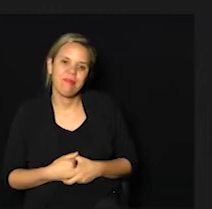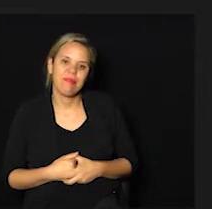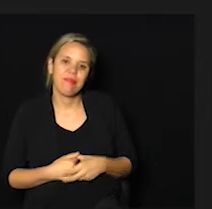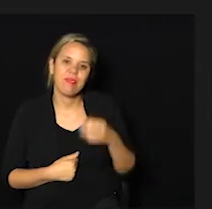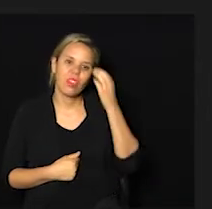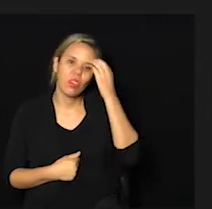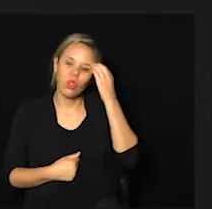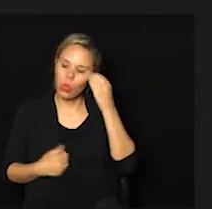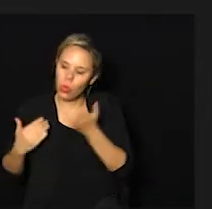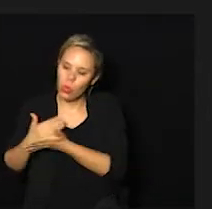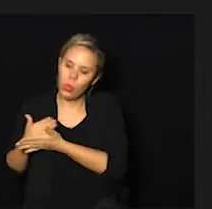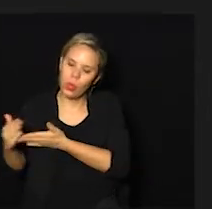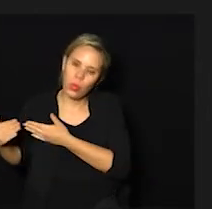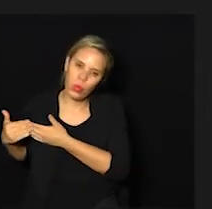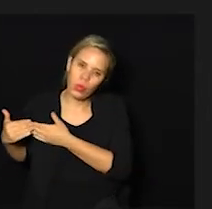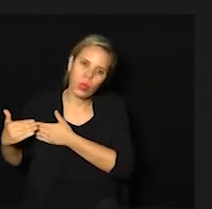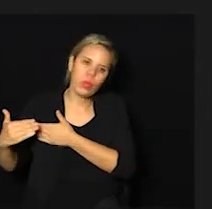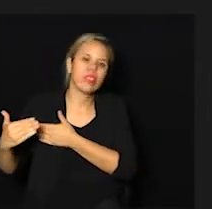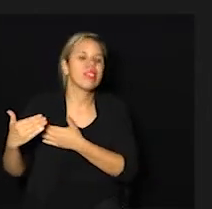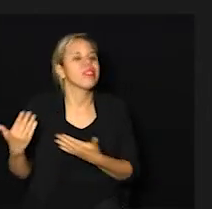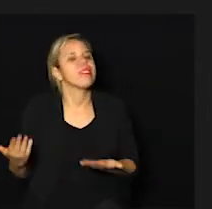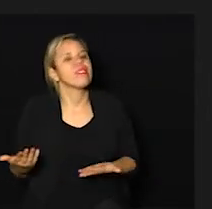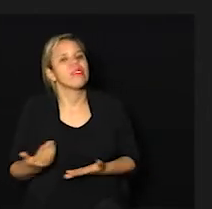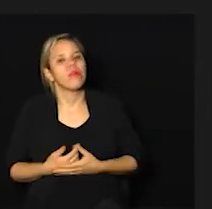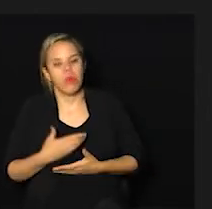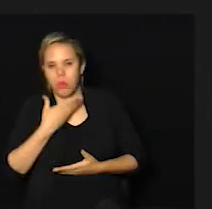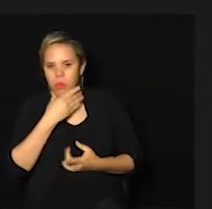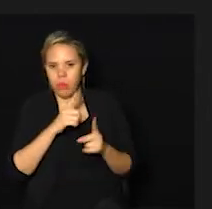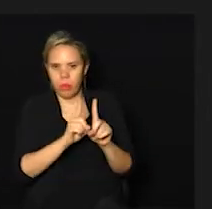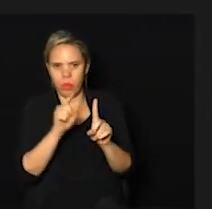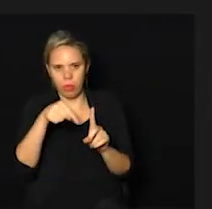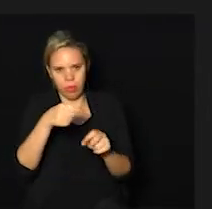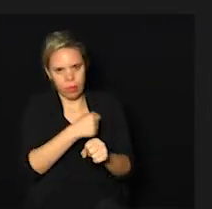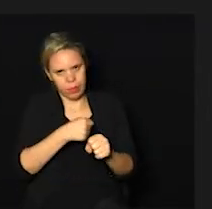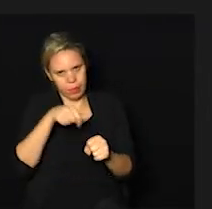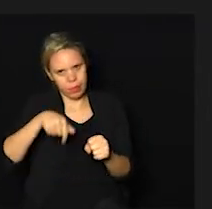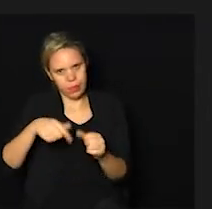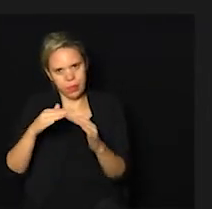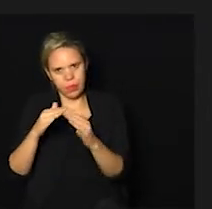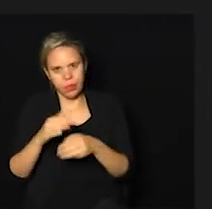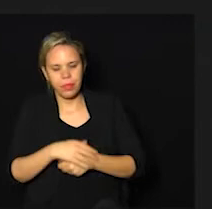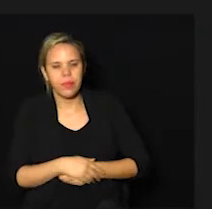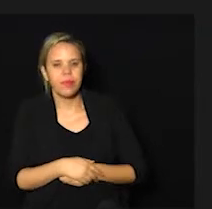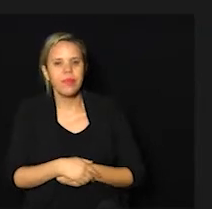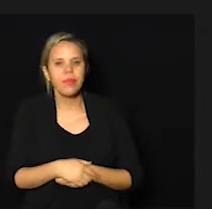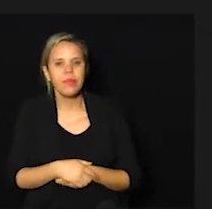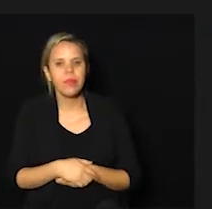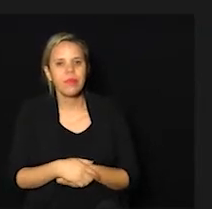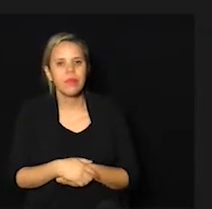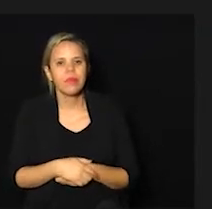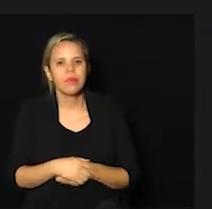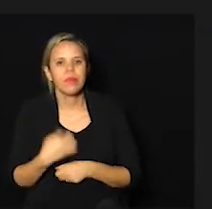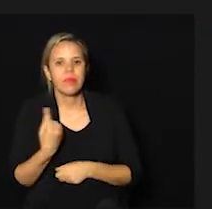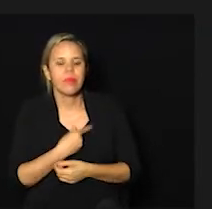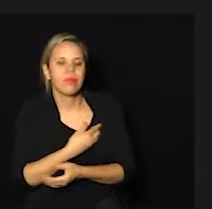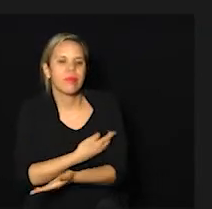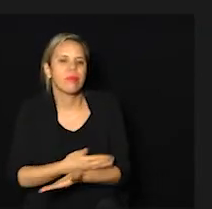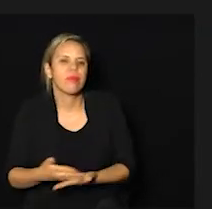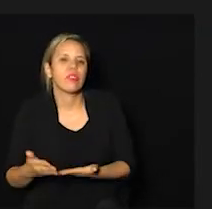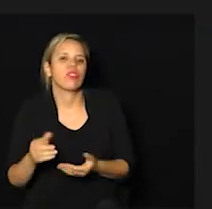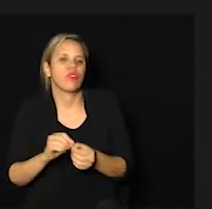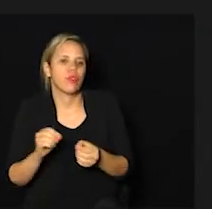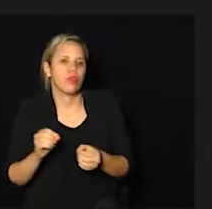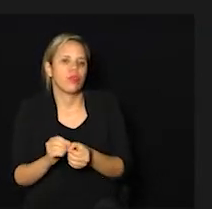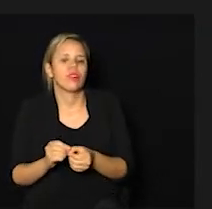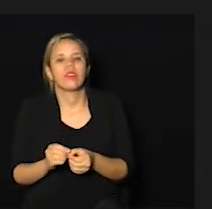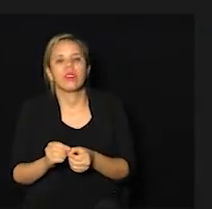Lá no começo. Bom, é assim, ó, meu marido é o cara que cozinha aqui, né? E a gente começou a fazer